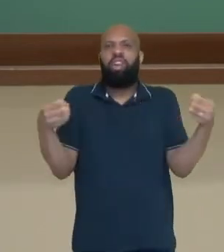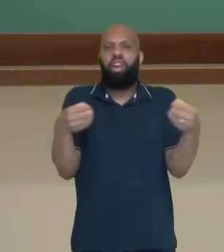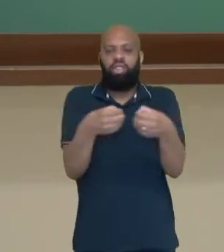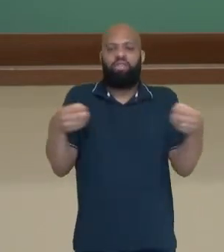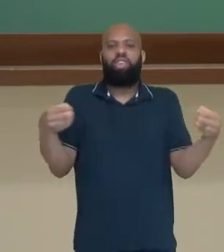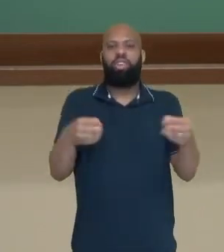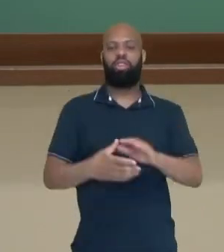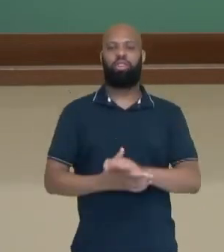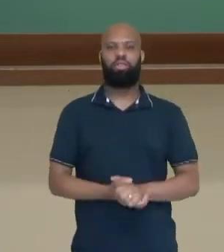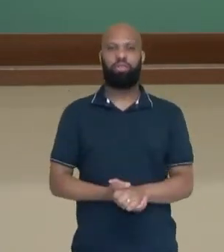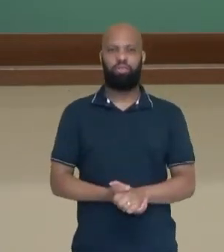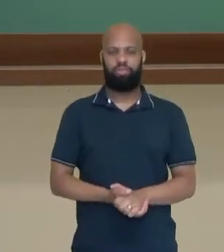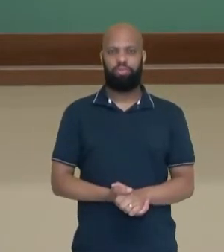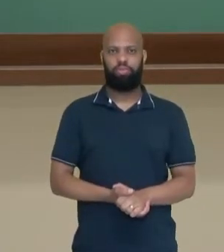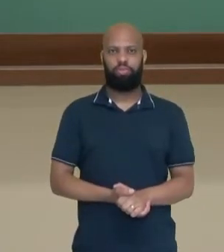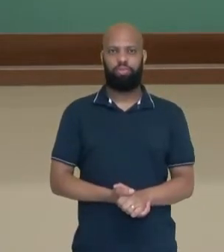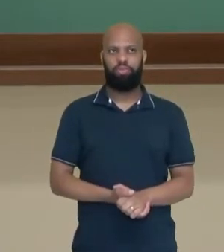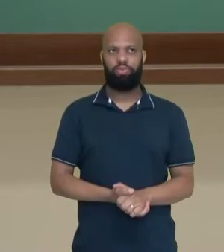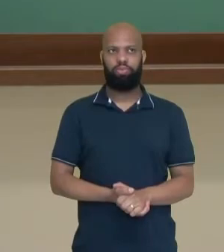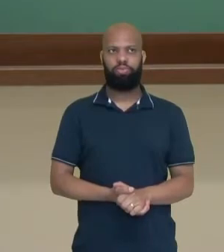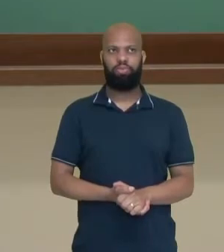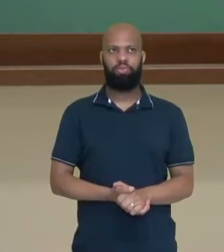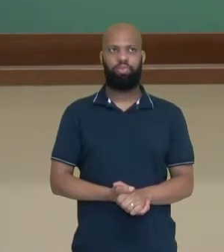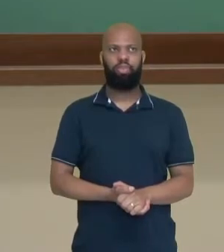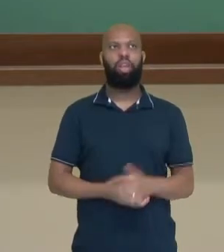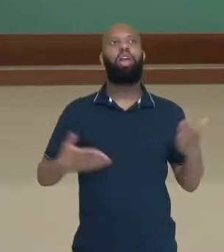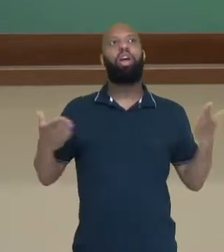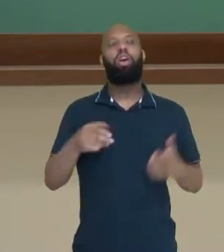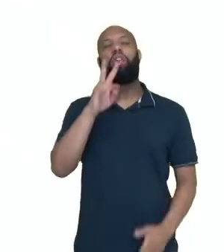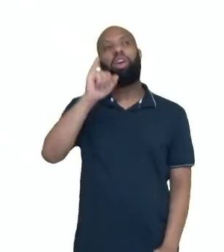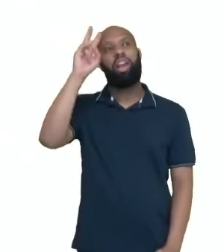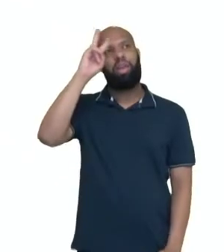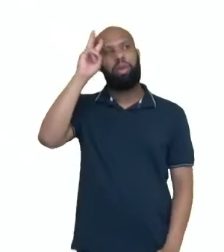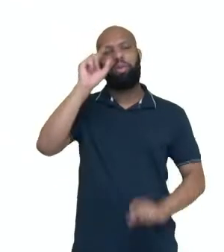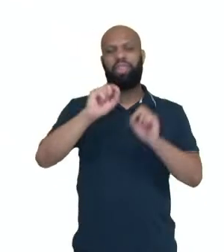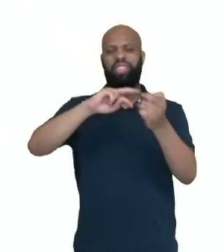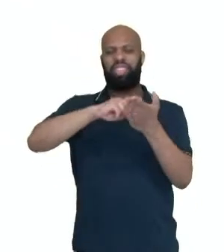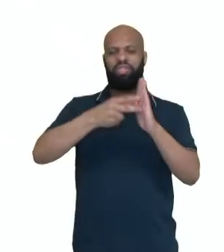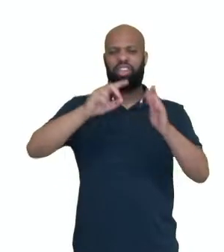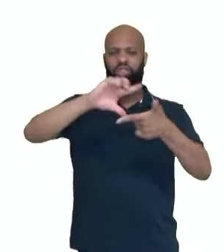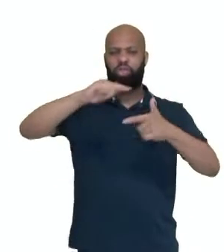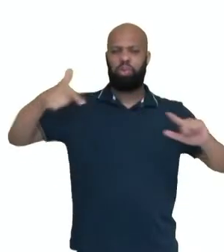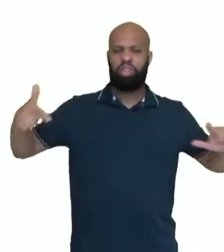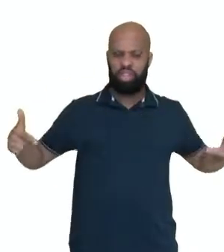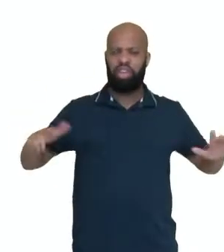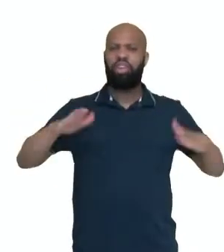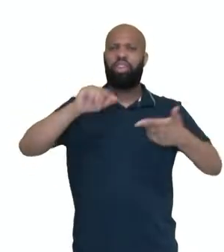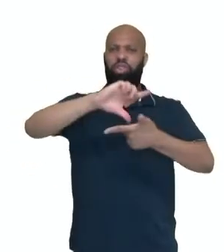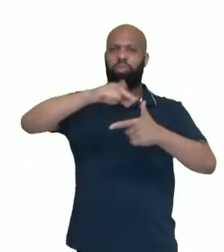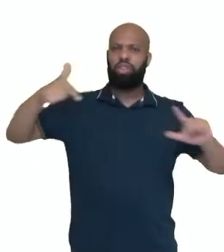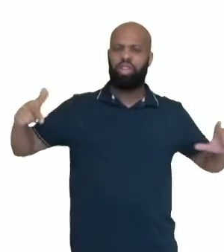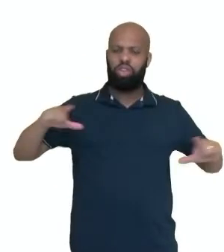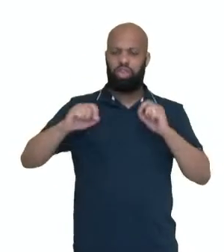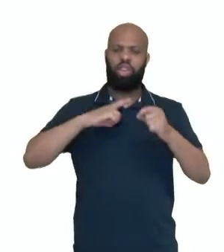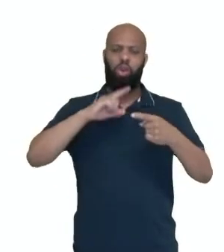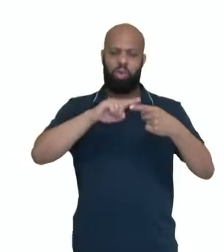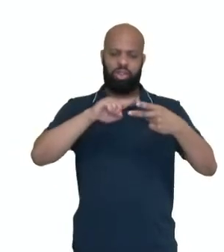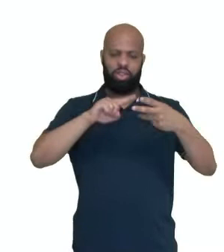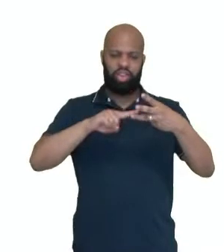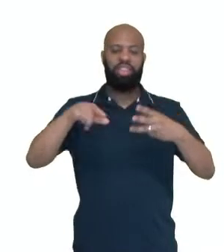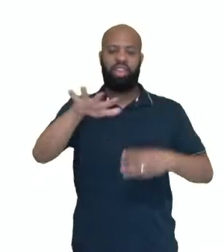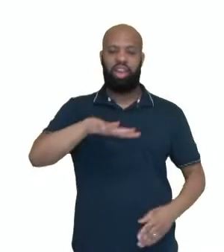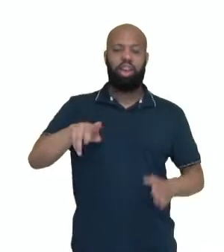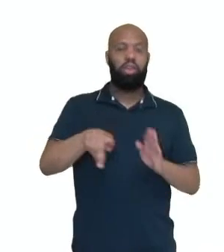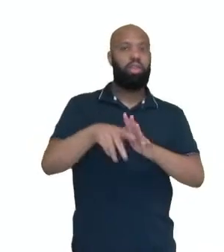Vamos lá? Então, vamos relembrar o que é geometria. Então, a geometria é uma das três grandes áreas